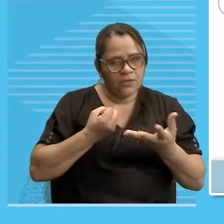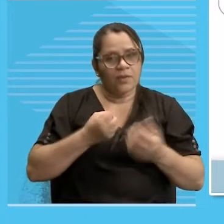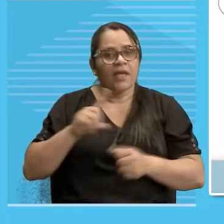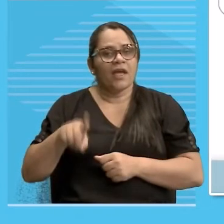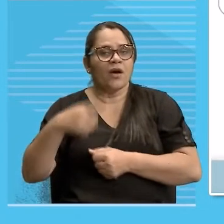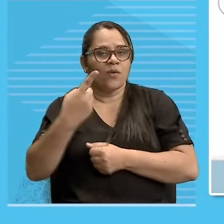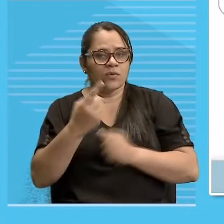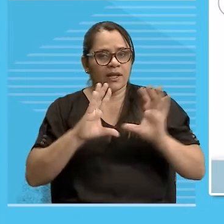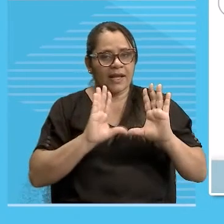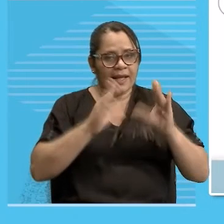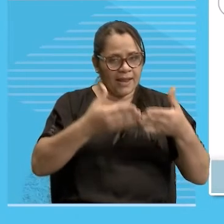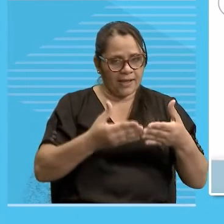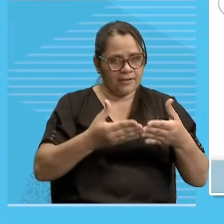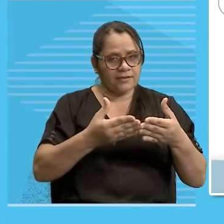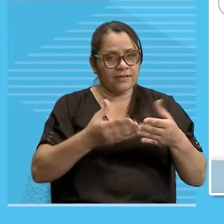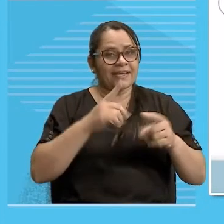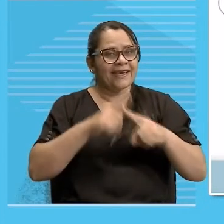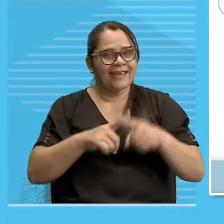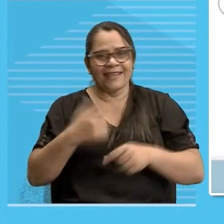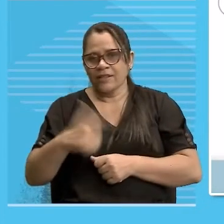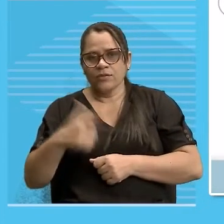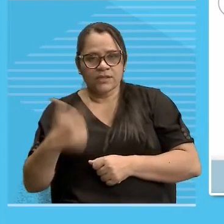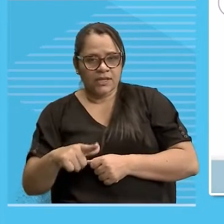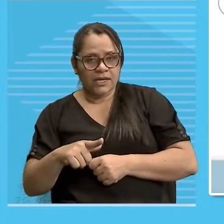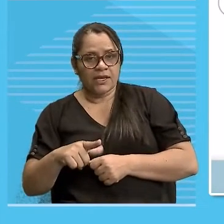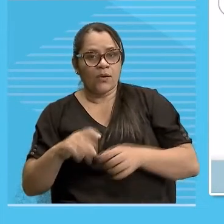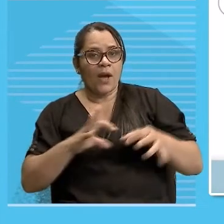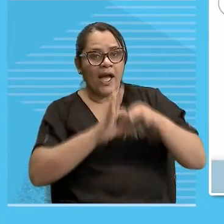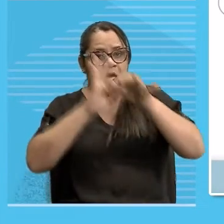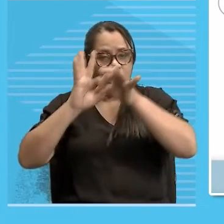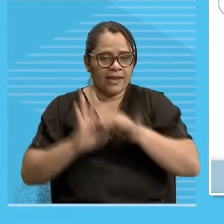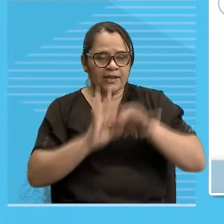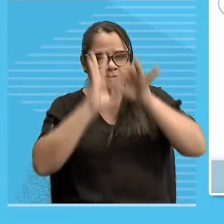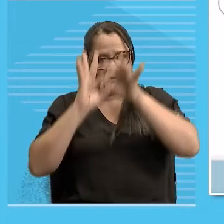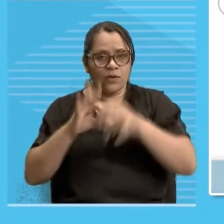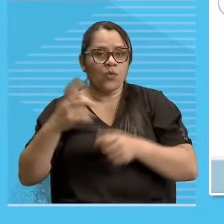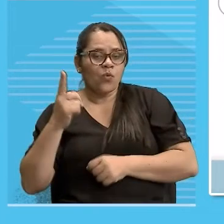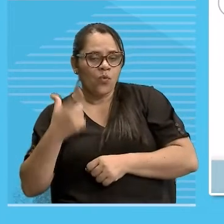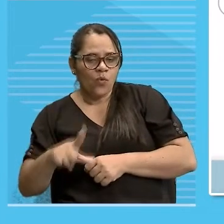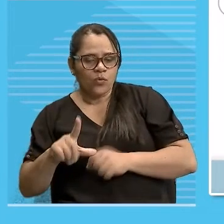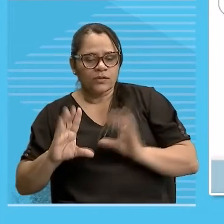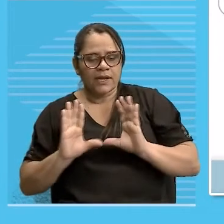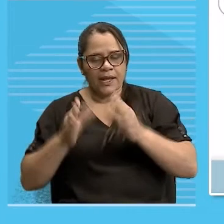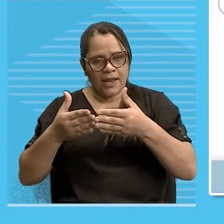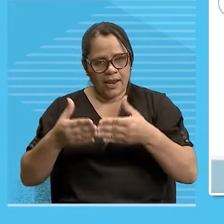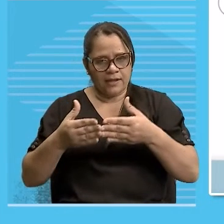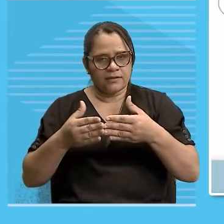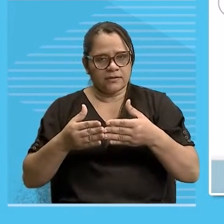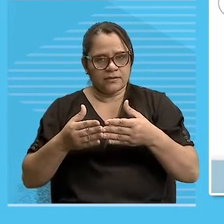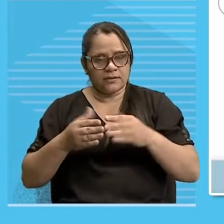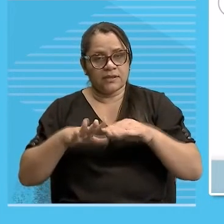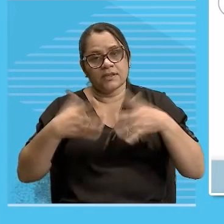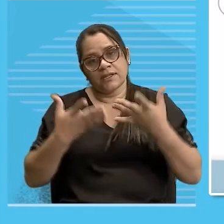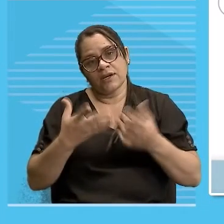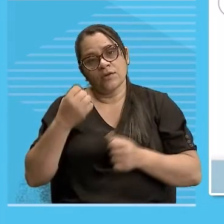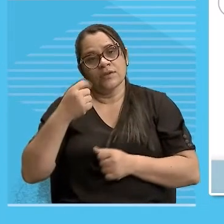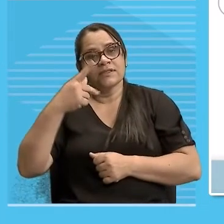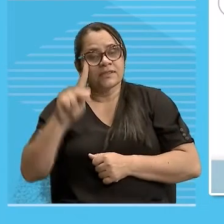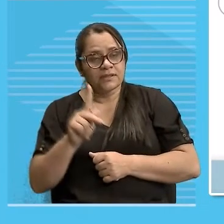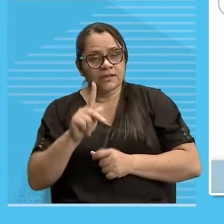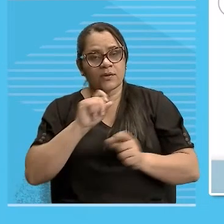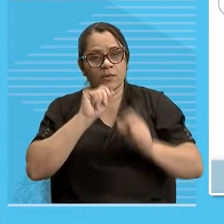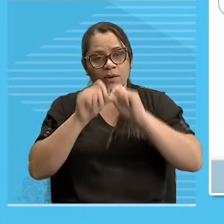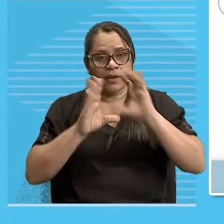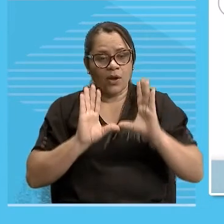não mantém relação alguma com outra classe. Então, nesse sentido, a gente pode até dizer que elas são meio que